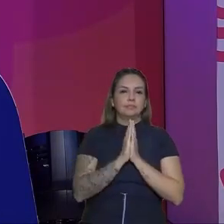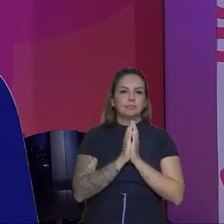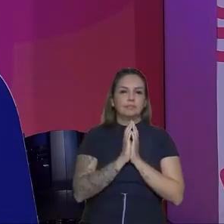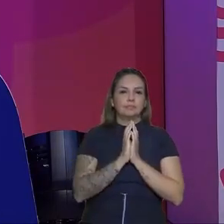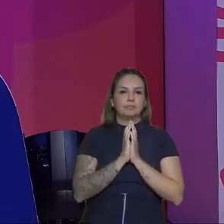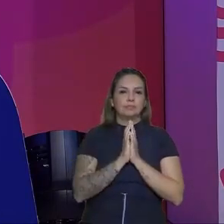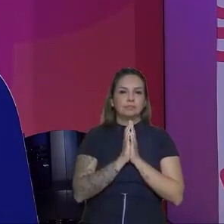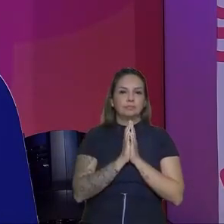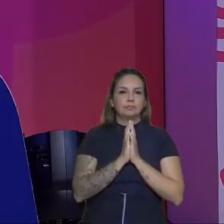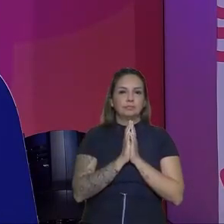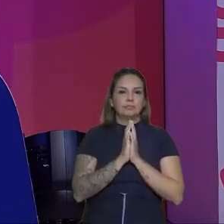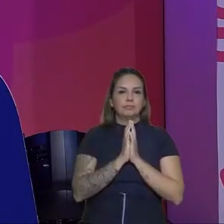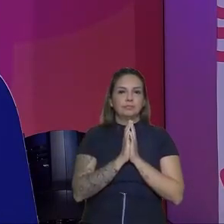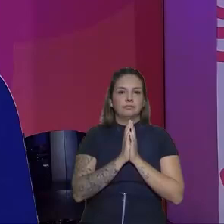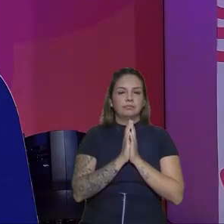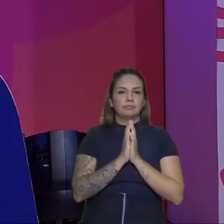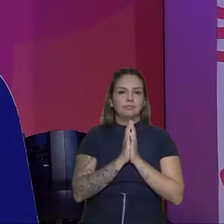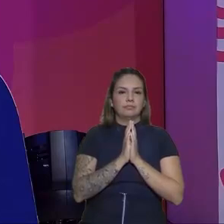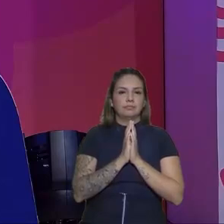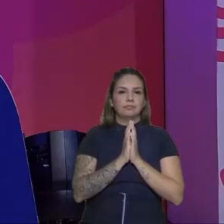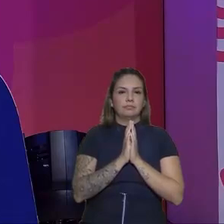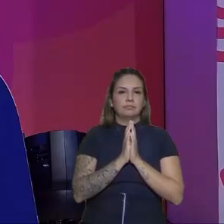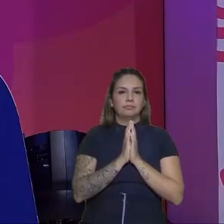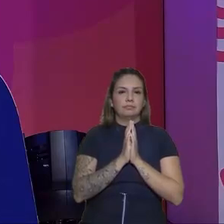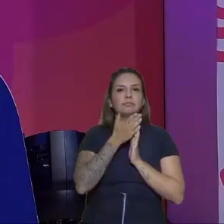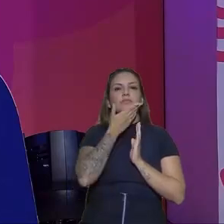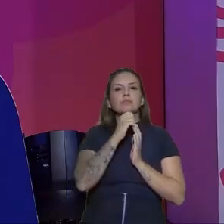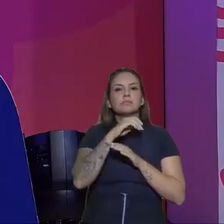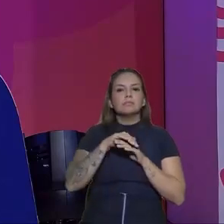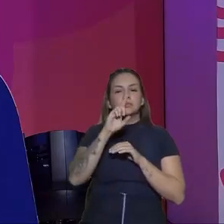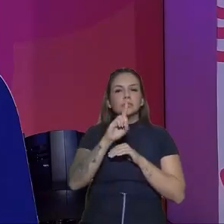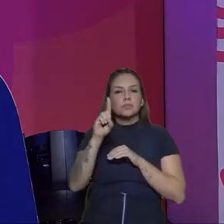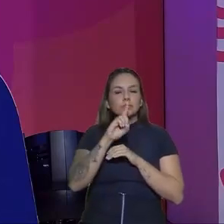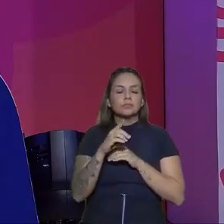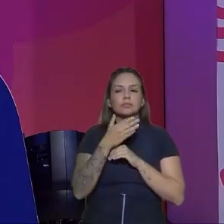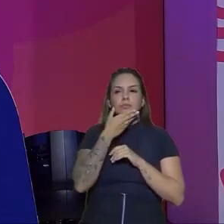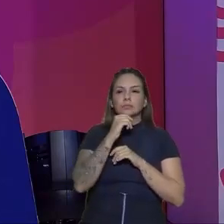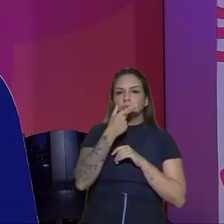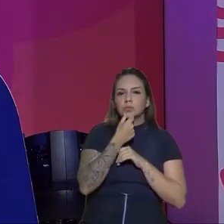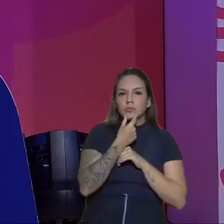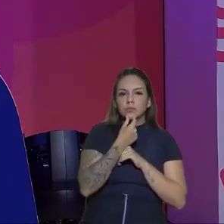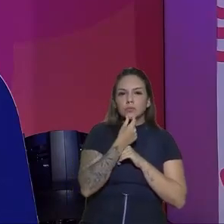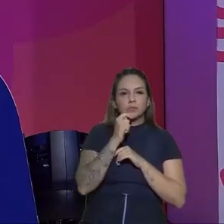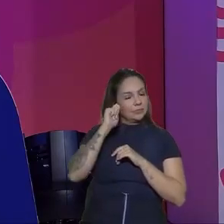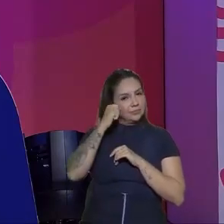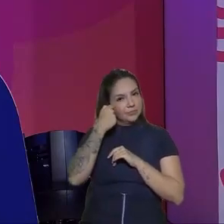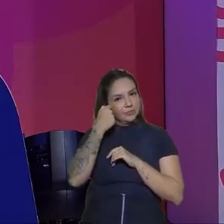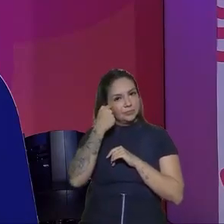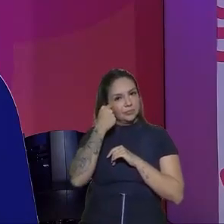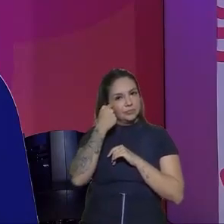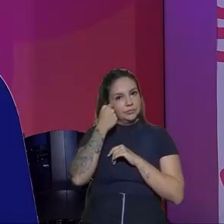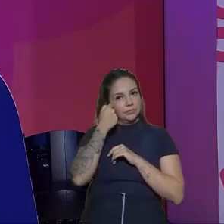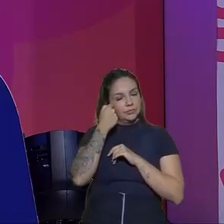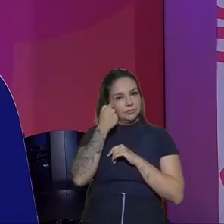era muito impossível. O pai, eu falava com o pai no domingo, né? E o pai, um homem negro, né? Aquela